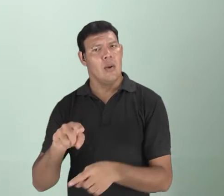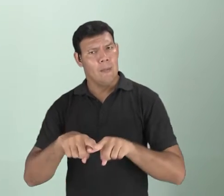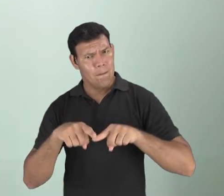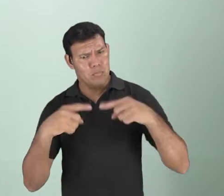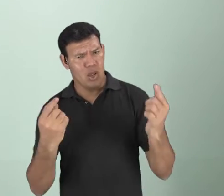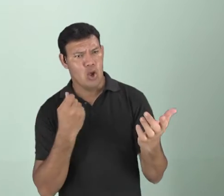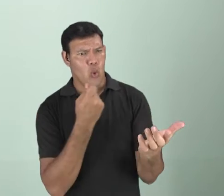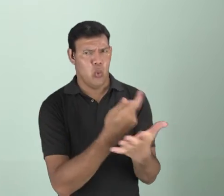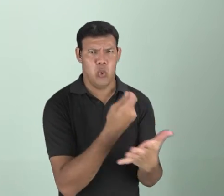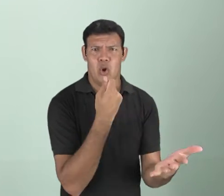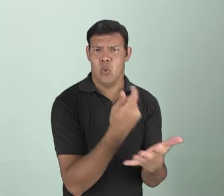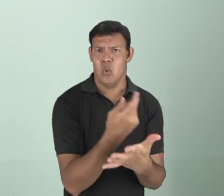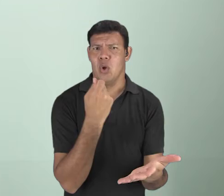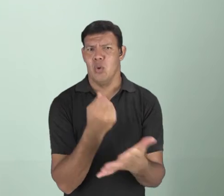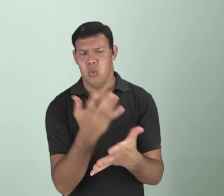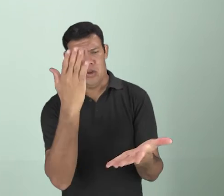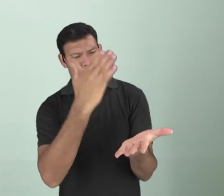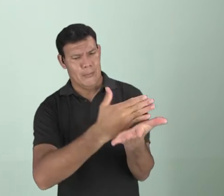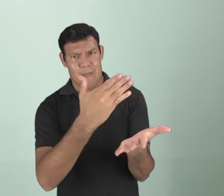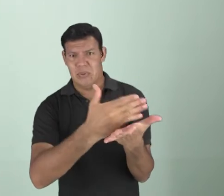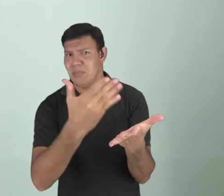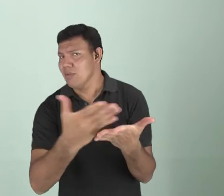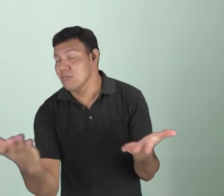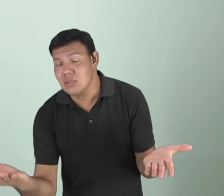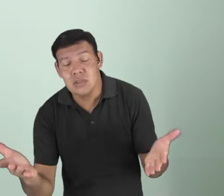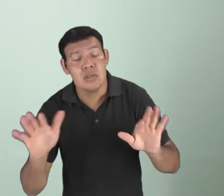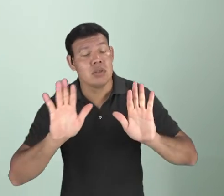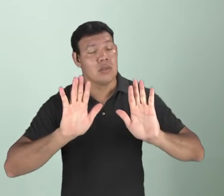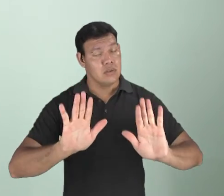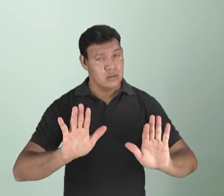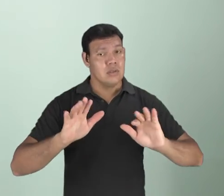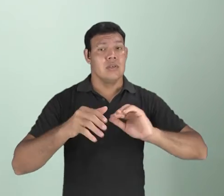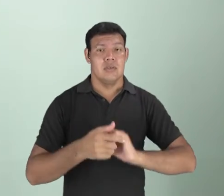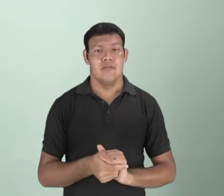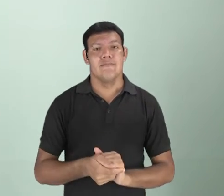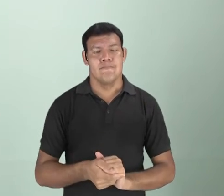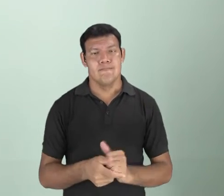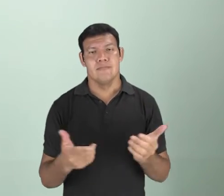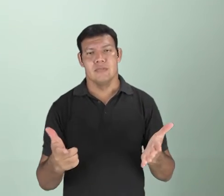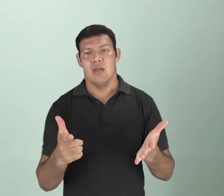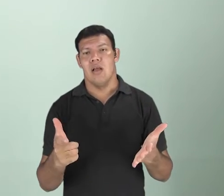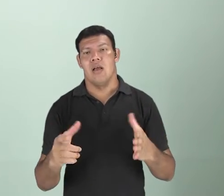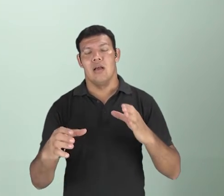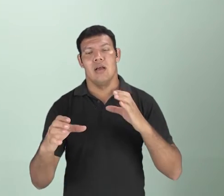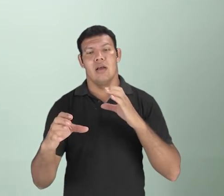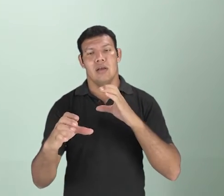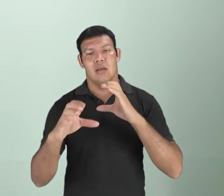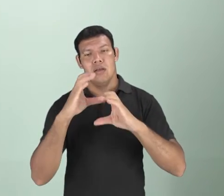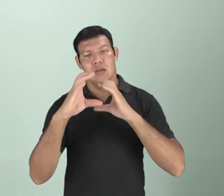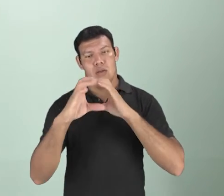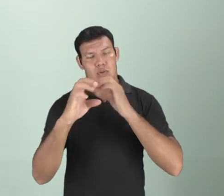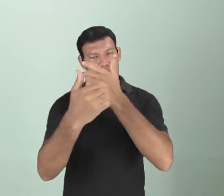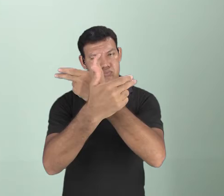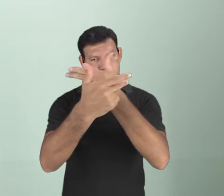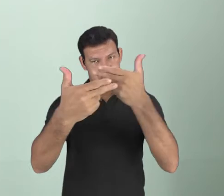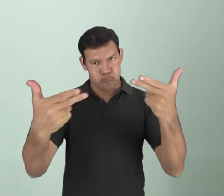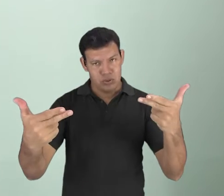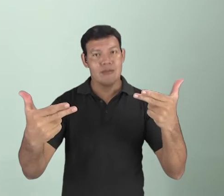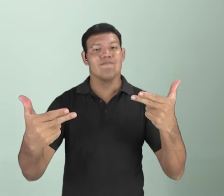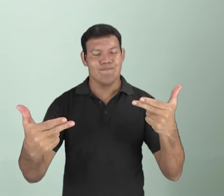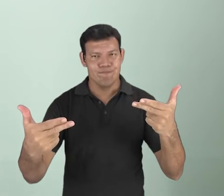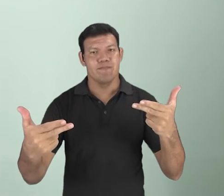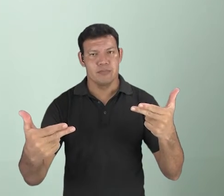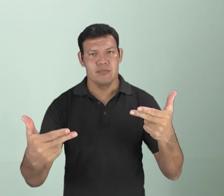estar adquirindo determinada mercadoria. Então, os meios de comunicação, as artes,